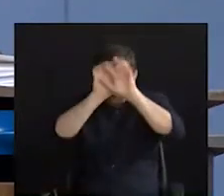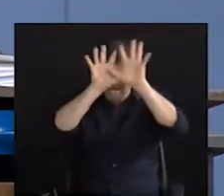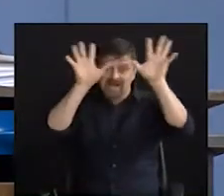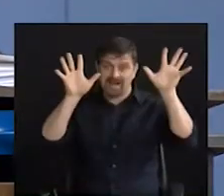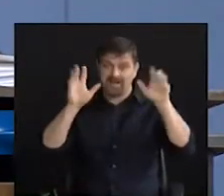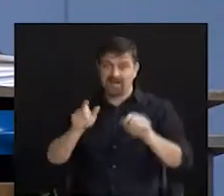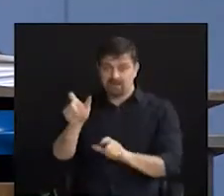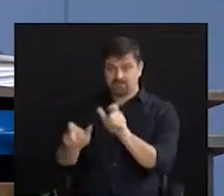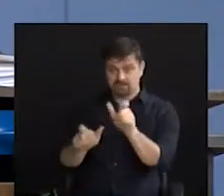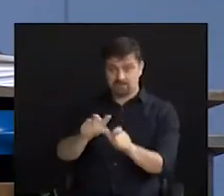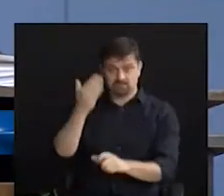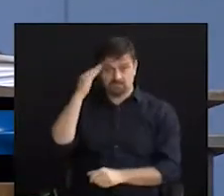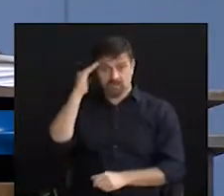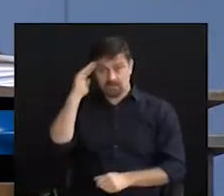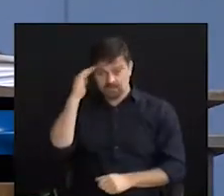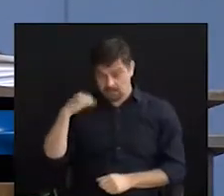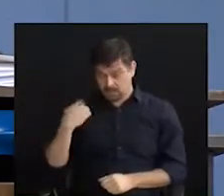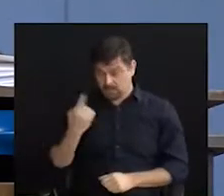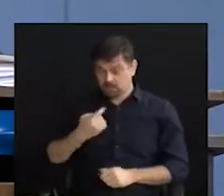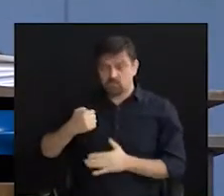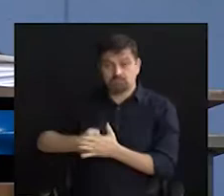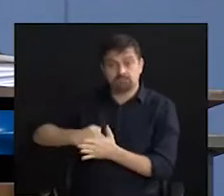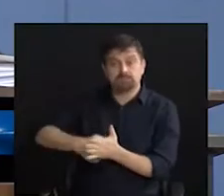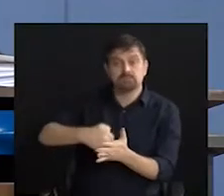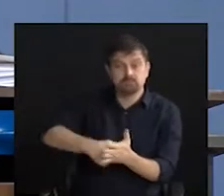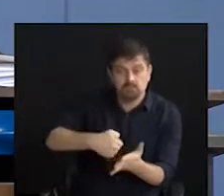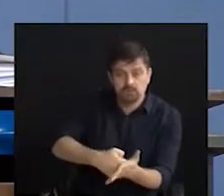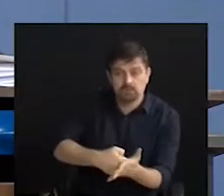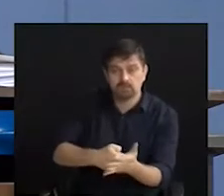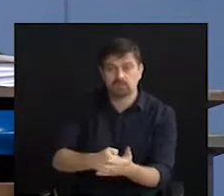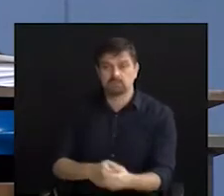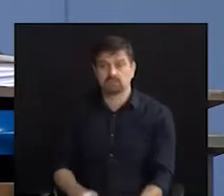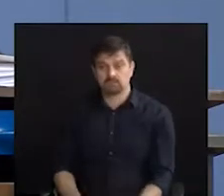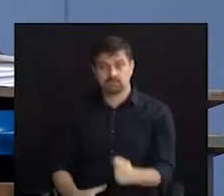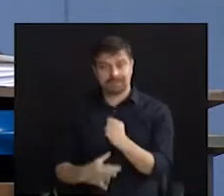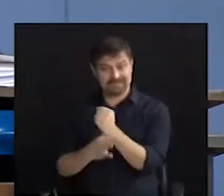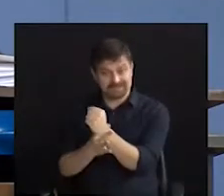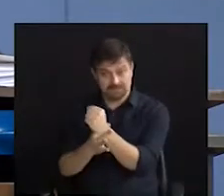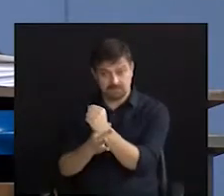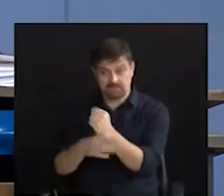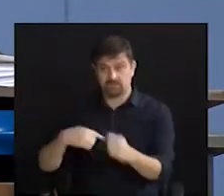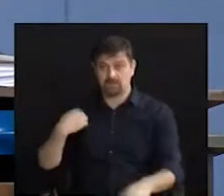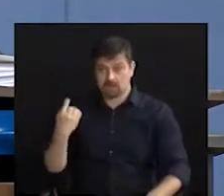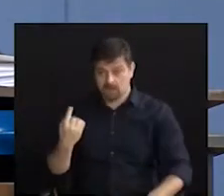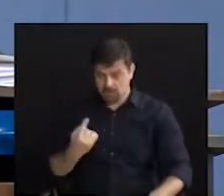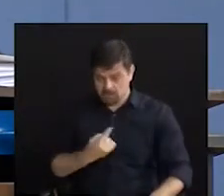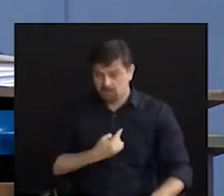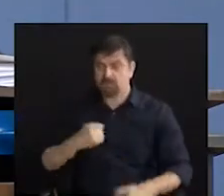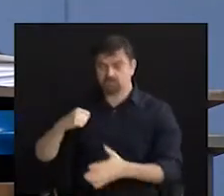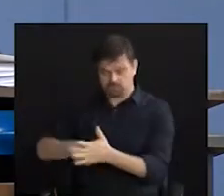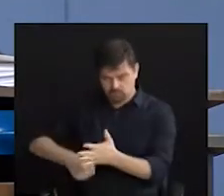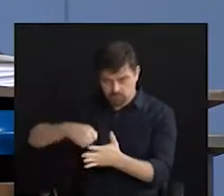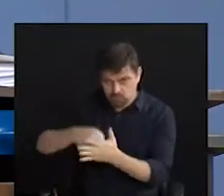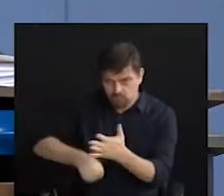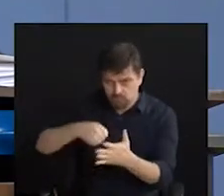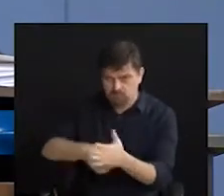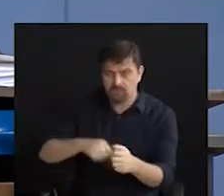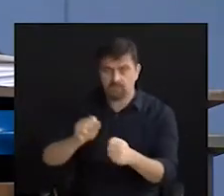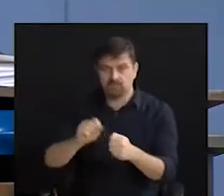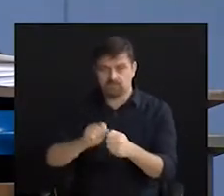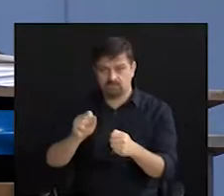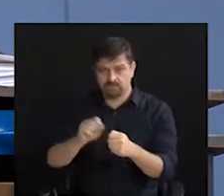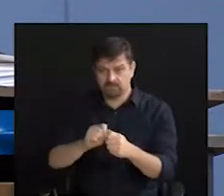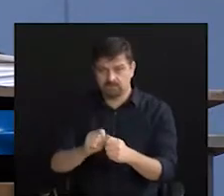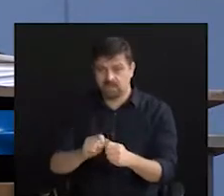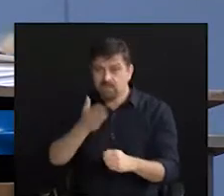cerne da nossa defesa. O cerne da nossa defesa é a garantia de que nós vamos defender a oxigenação